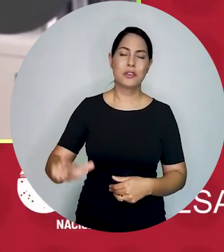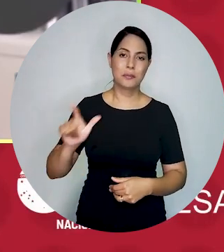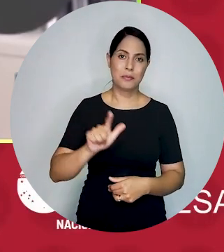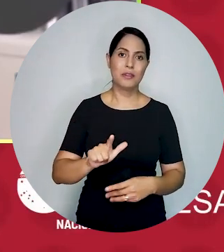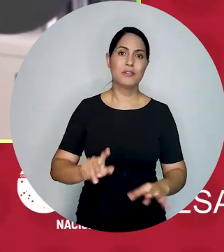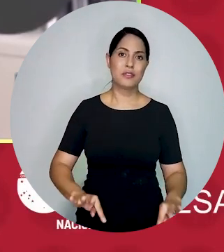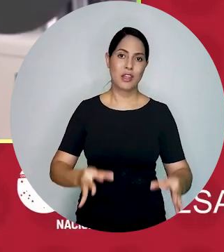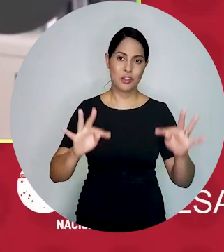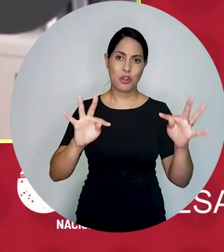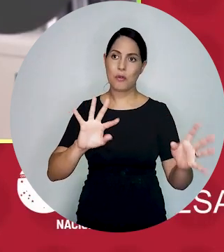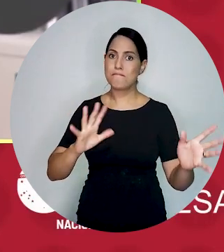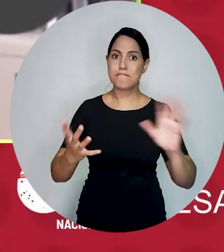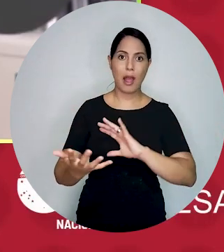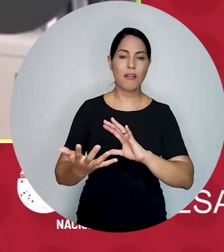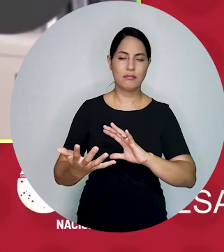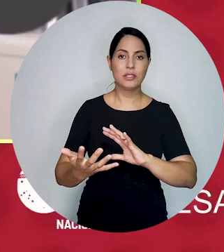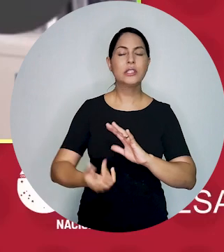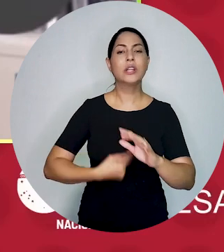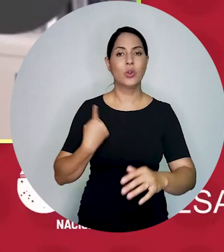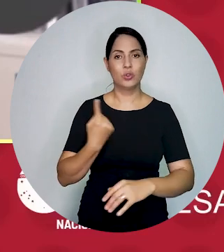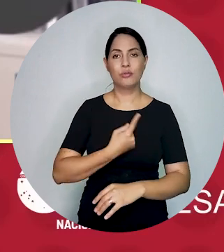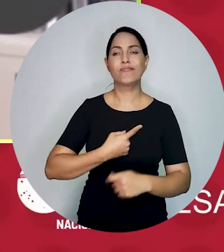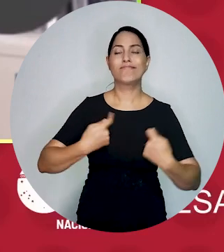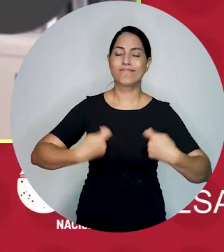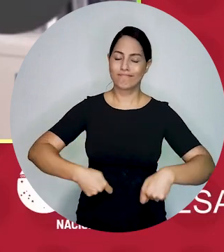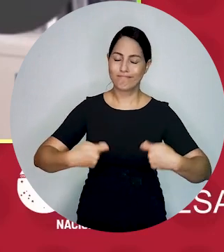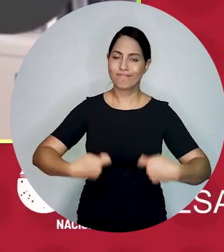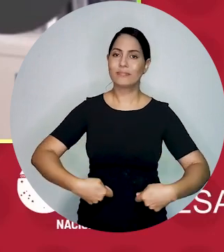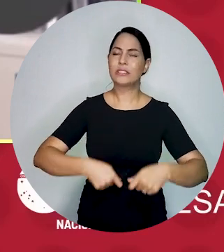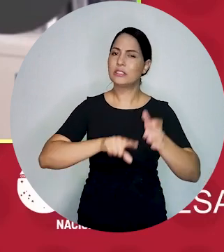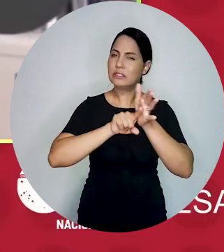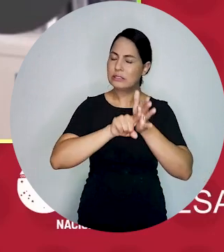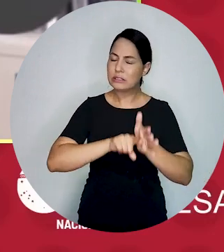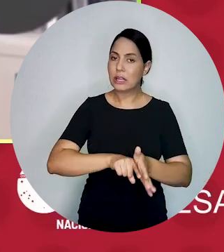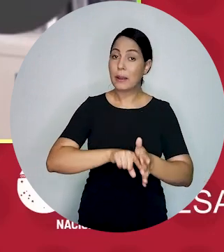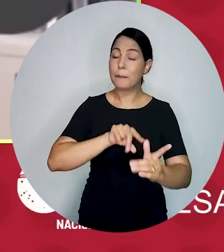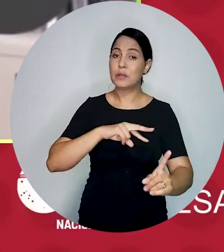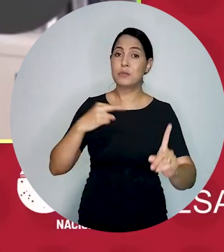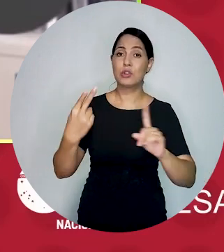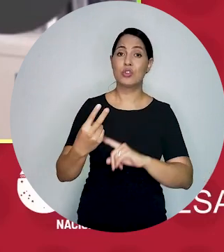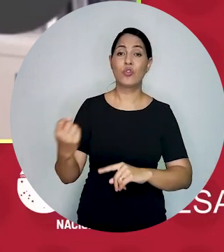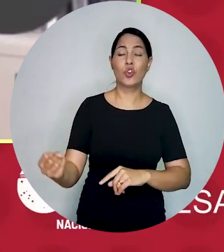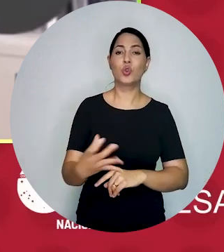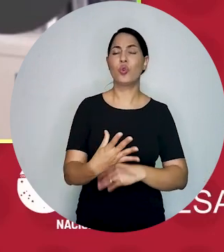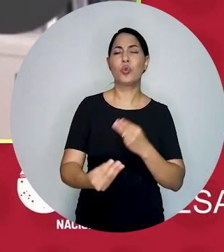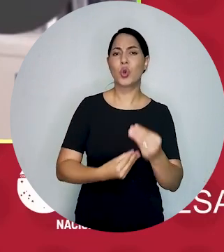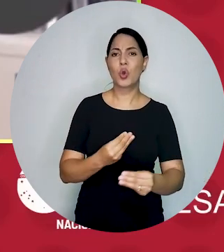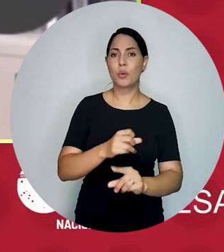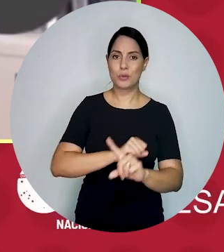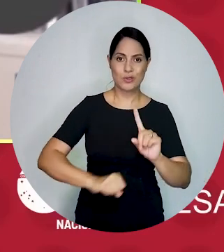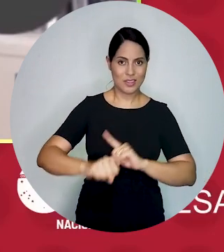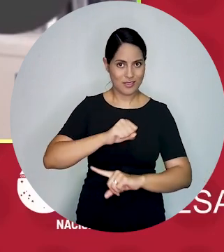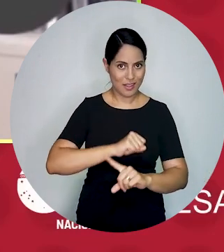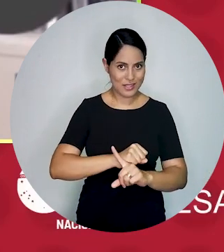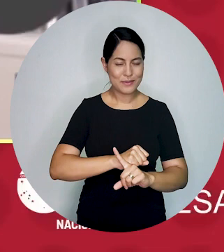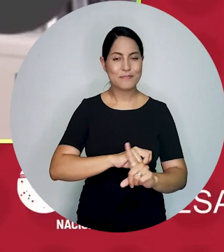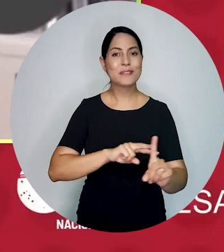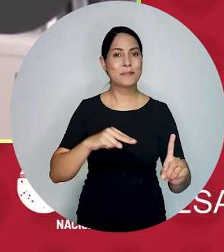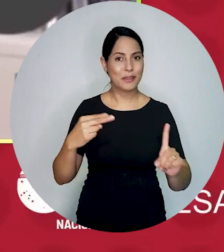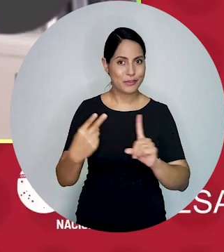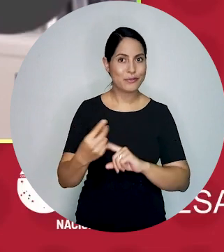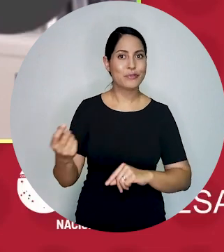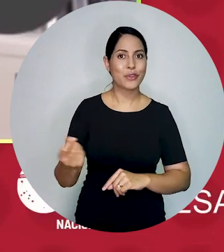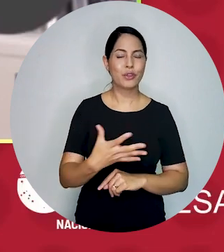âmbitos, inclusive de uma virada tecnológica, que nos traz uma necessidade que nós tenhamos um novo olhar sobre a sociedade